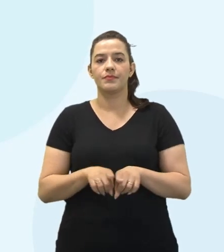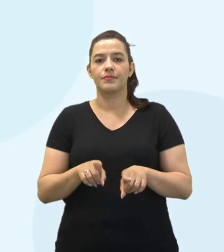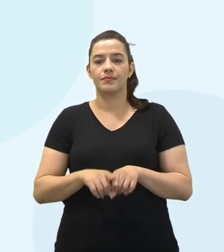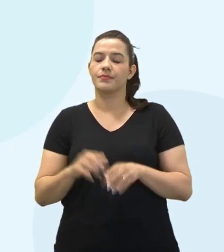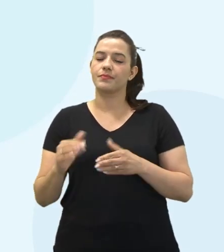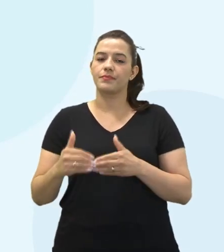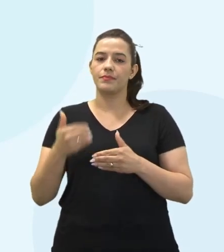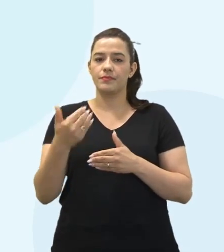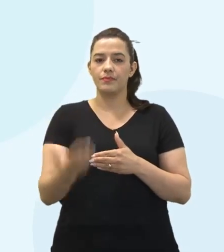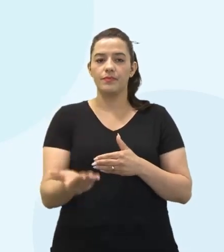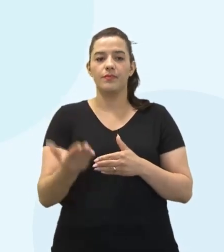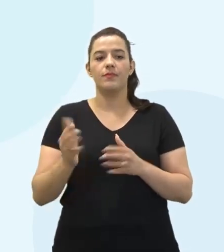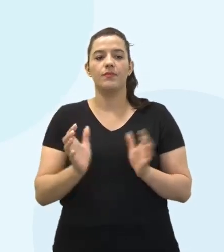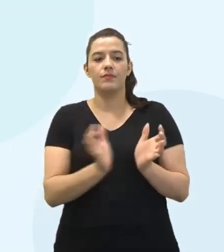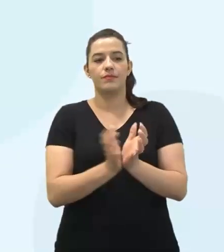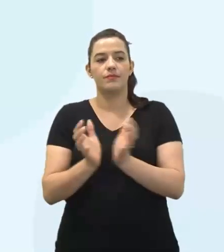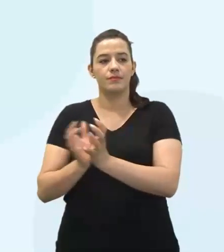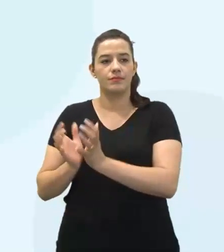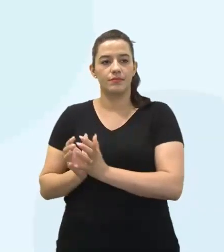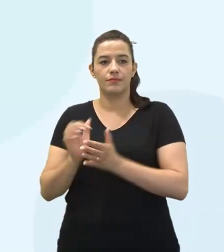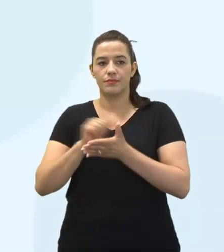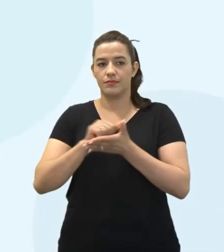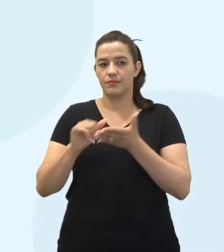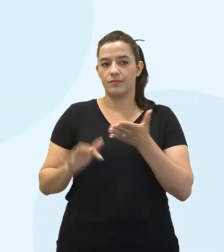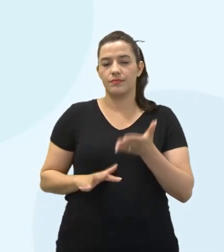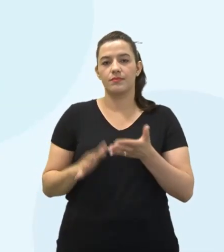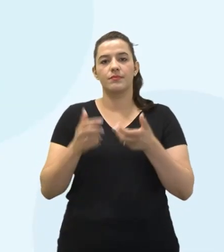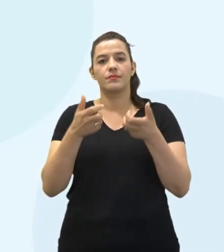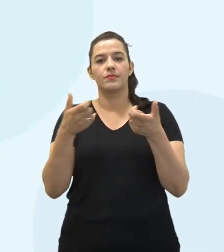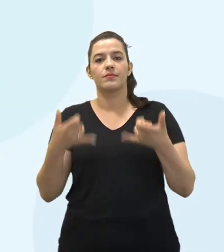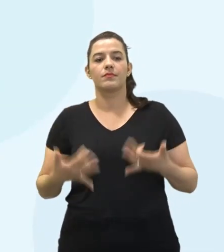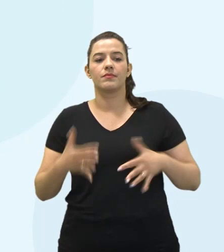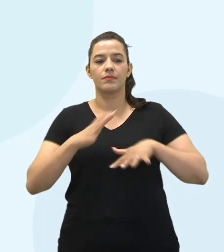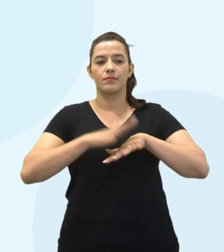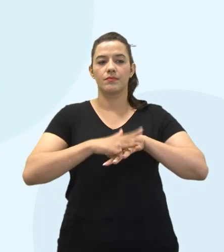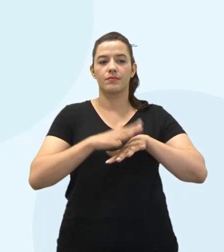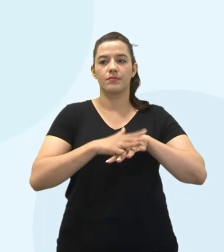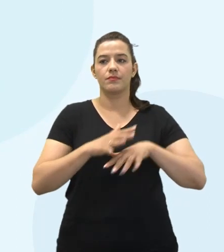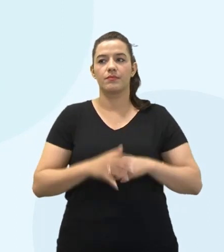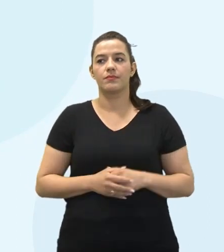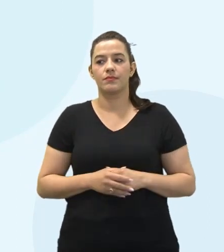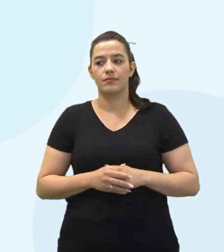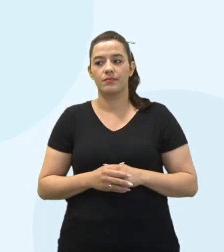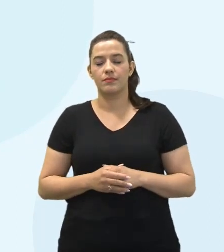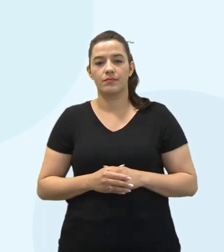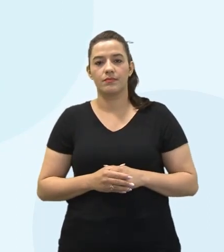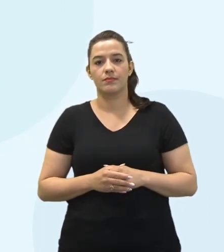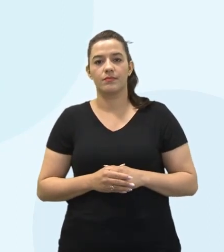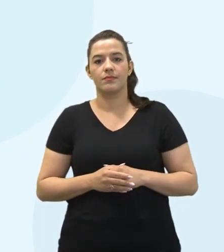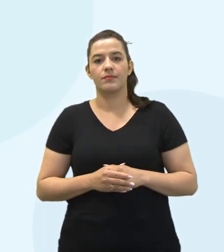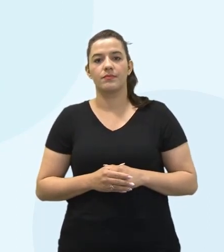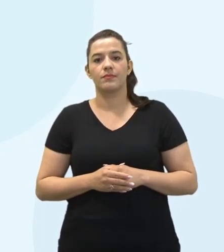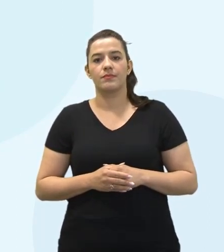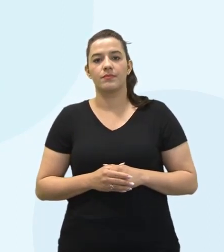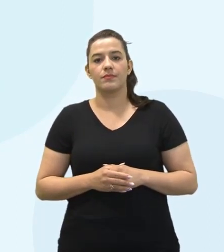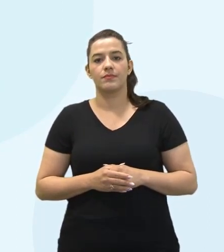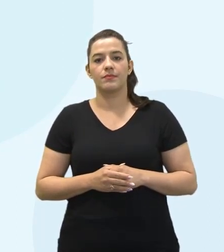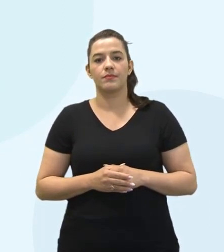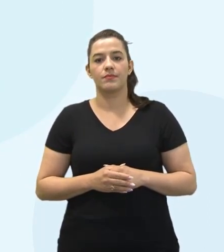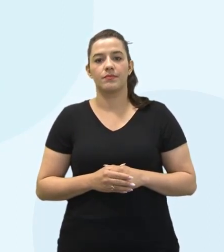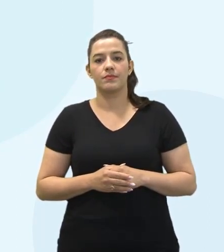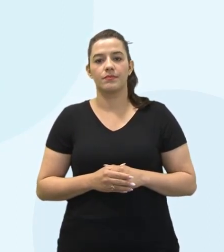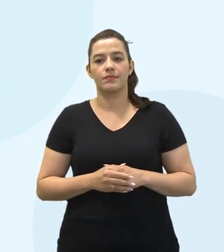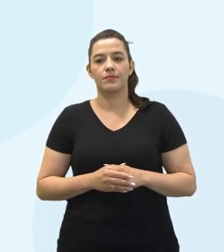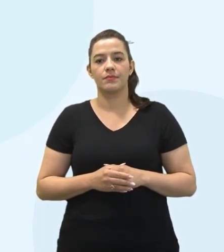agrupamento com uma atividade de matemática Ok e isso